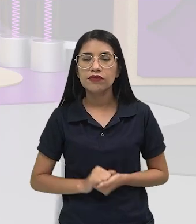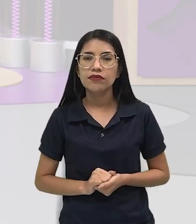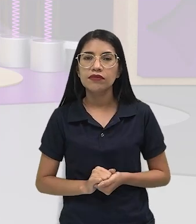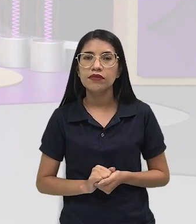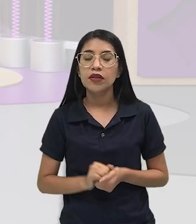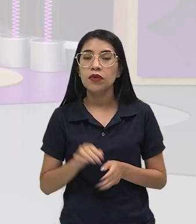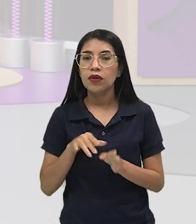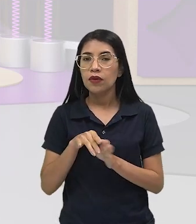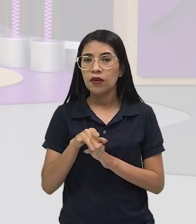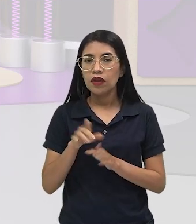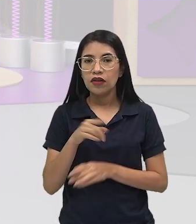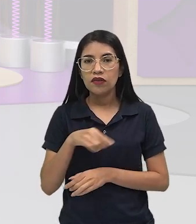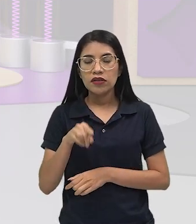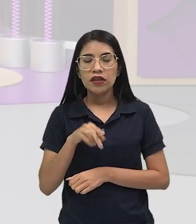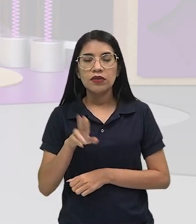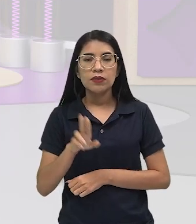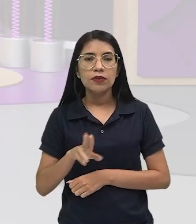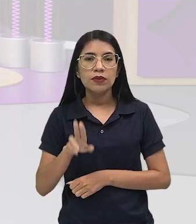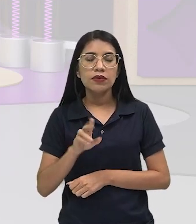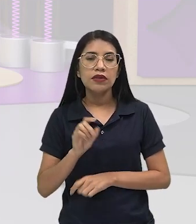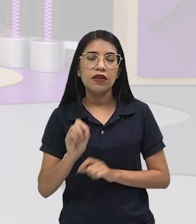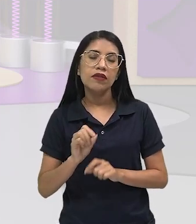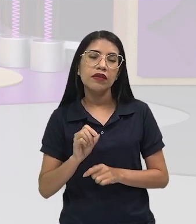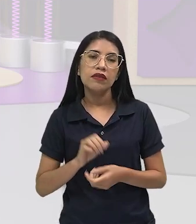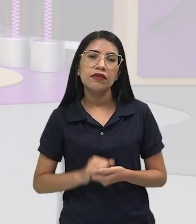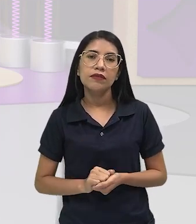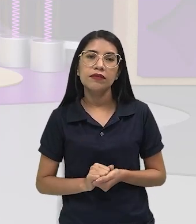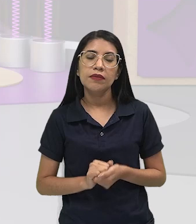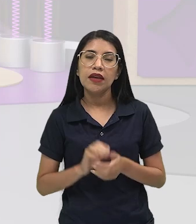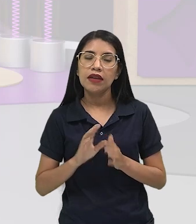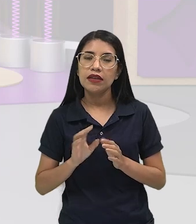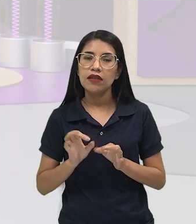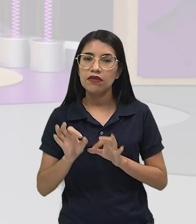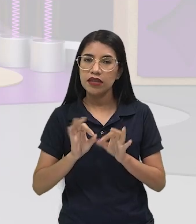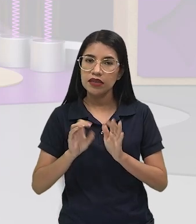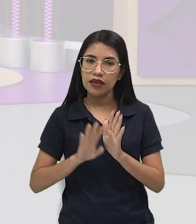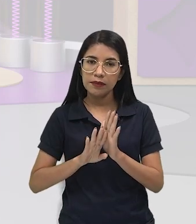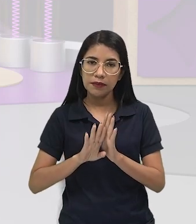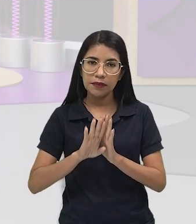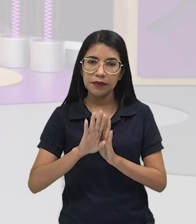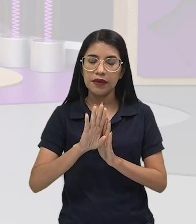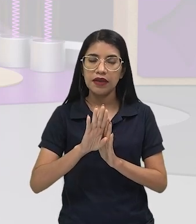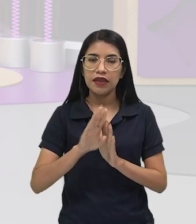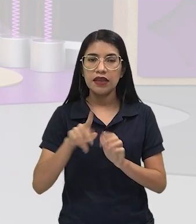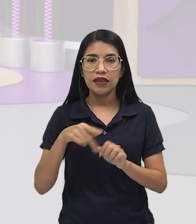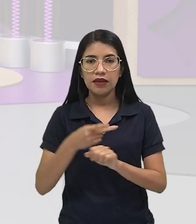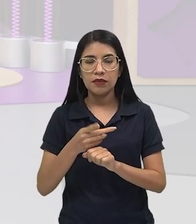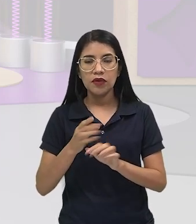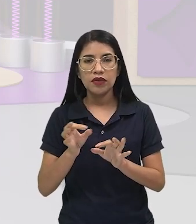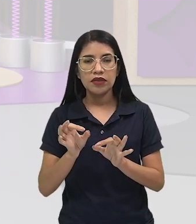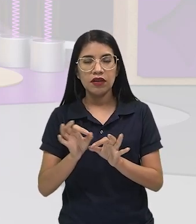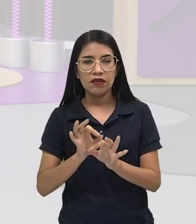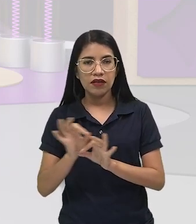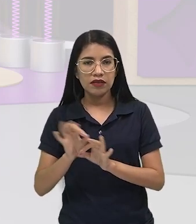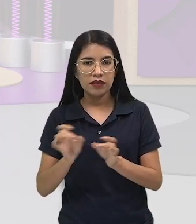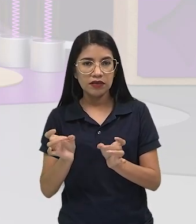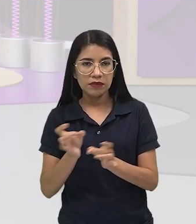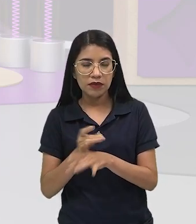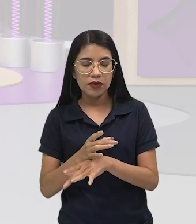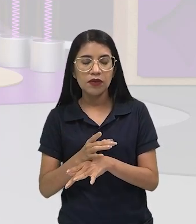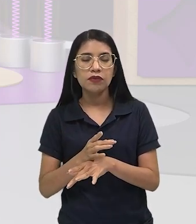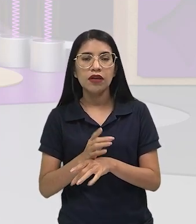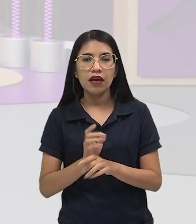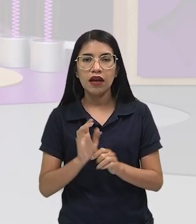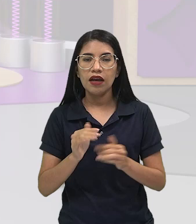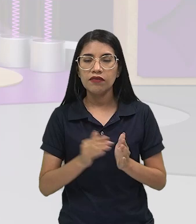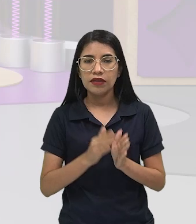eu aconselho que você vá pelo lado crescente. Depois de organizar, aí sim